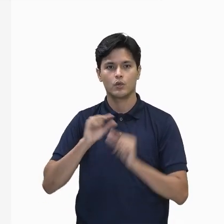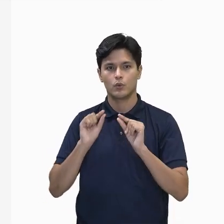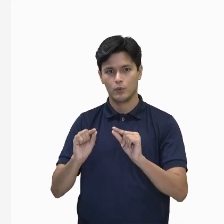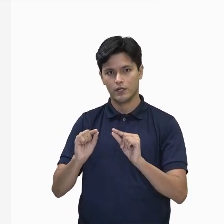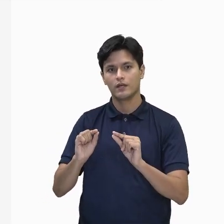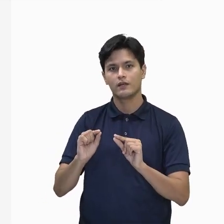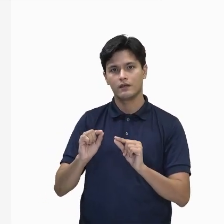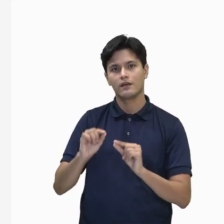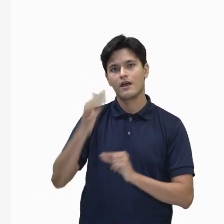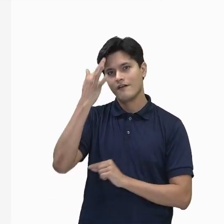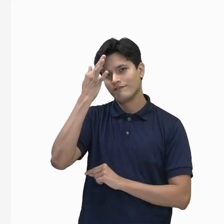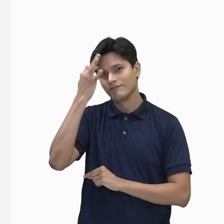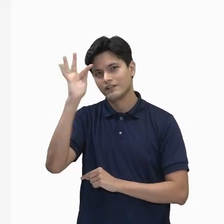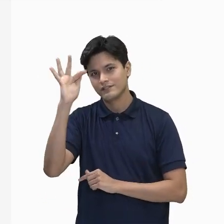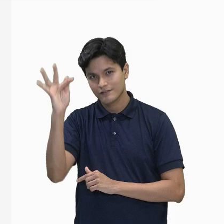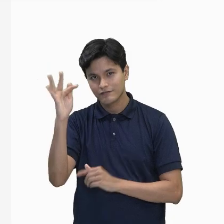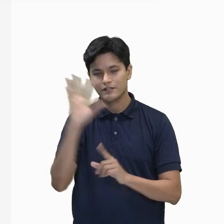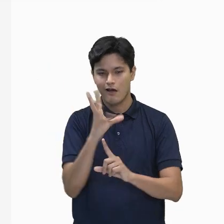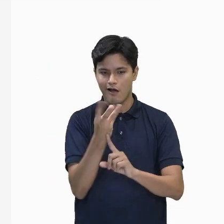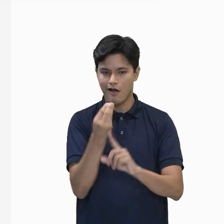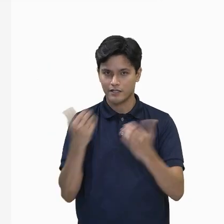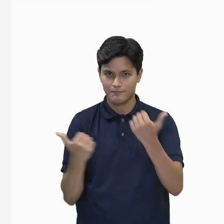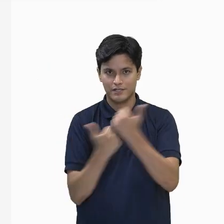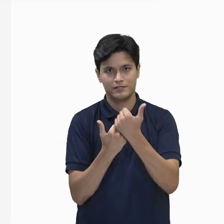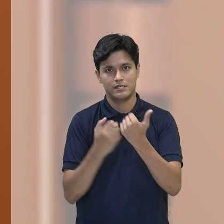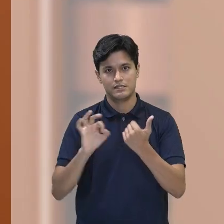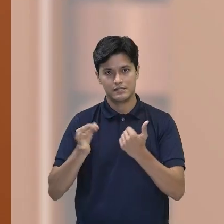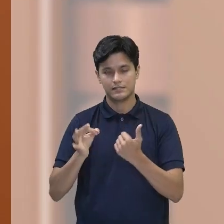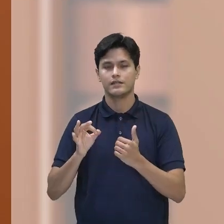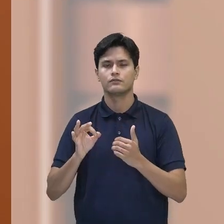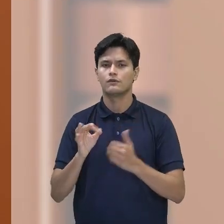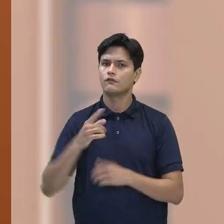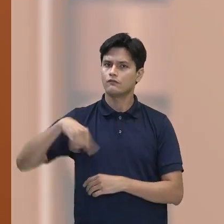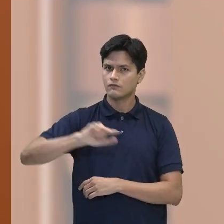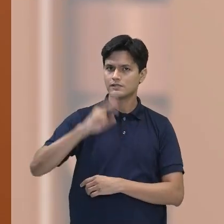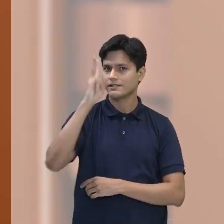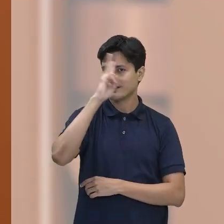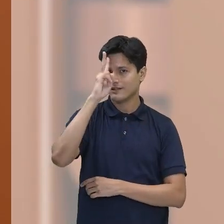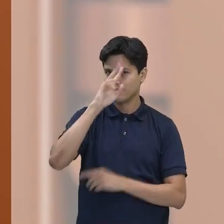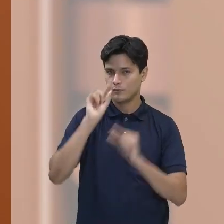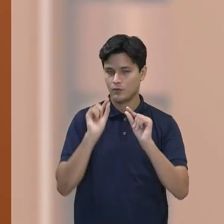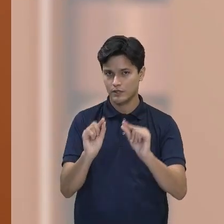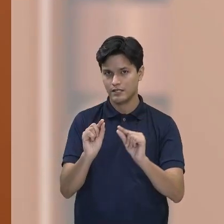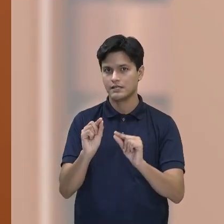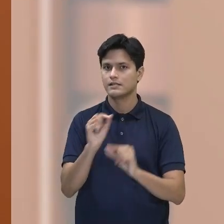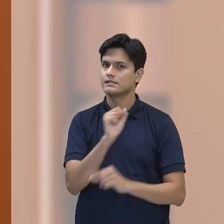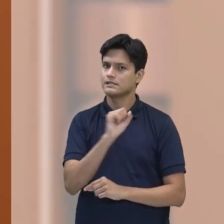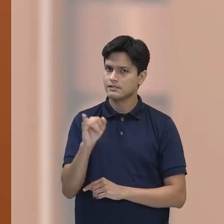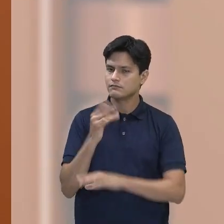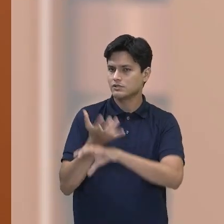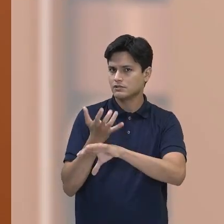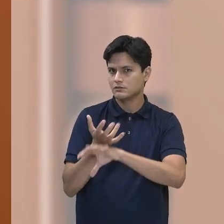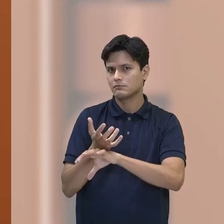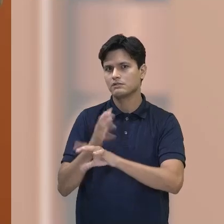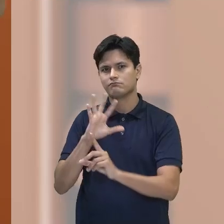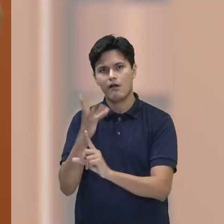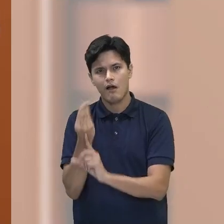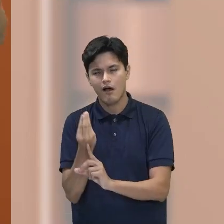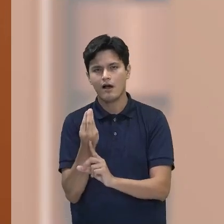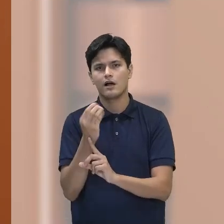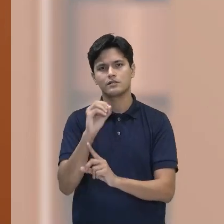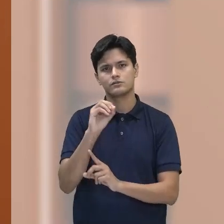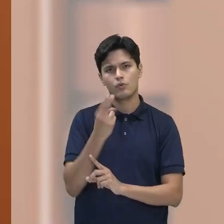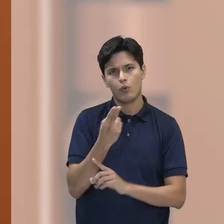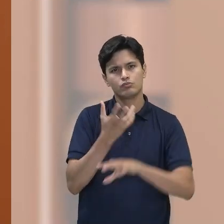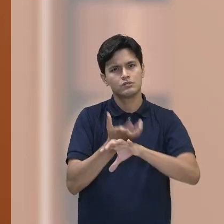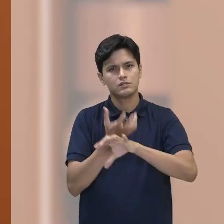como mediação, né? Vocês estão lembrados, vocês devem lembrar, se vocês já estudaram isso em arte, já devem ter estudado isso em história, e até